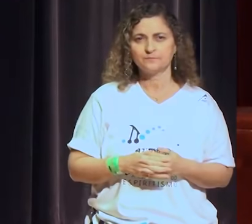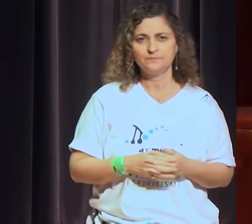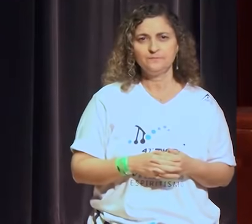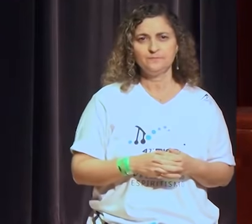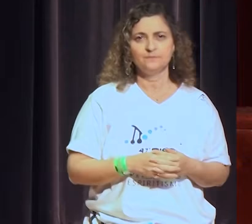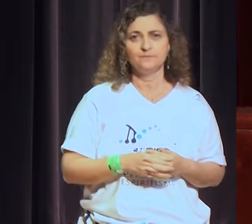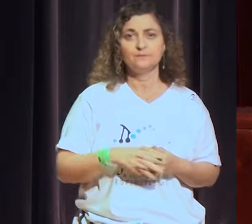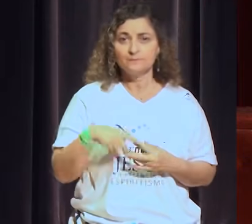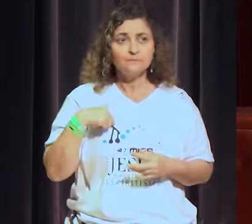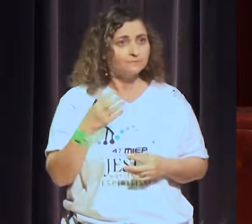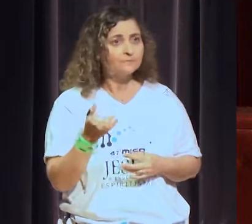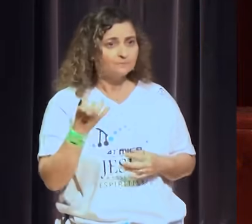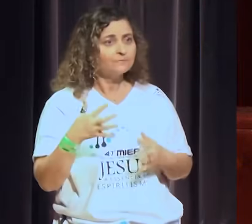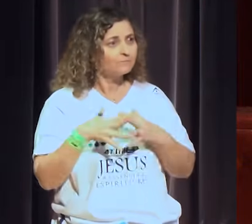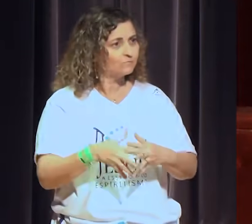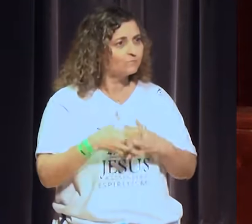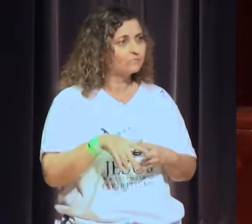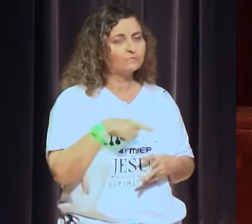Te confundir.